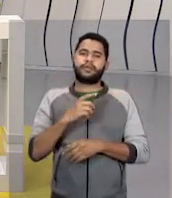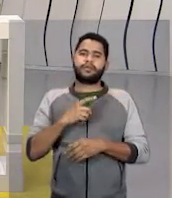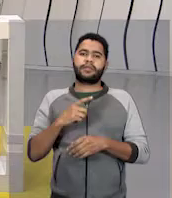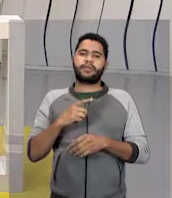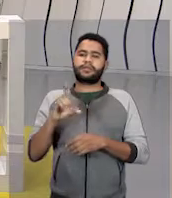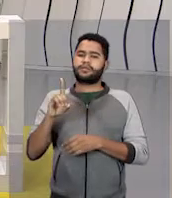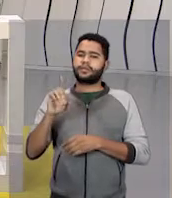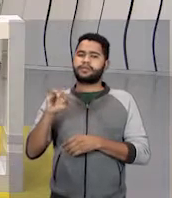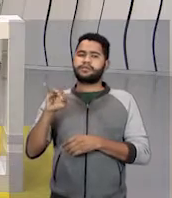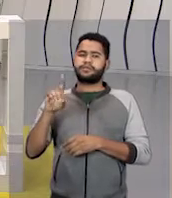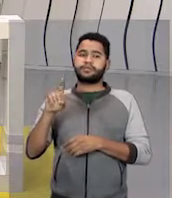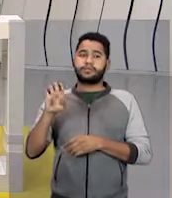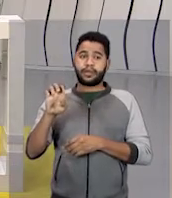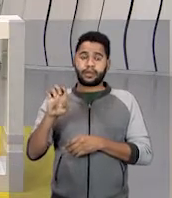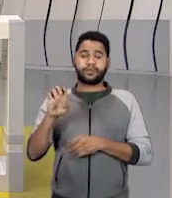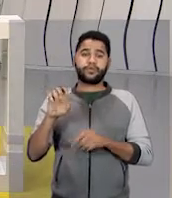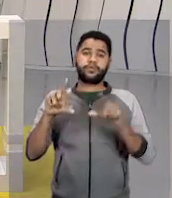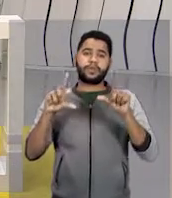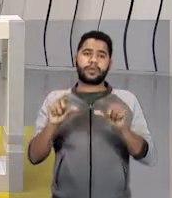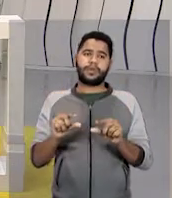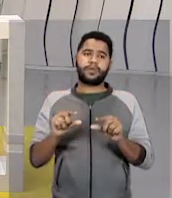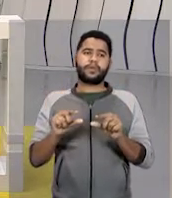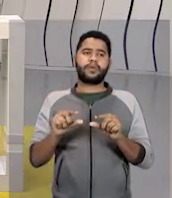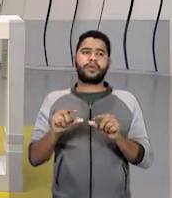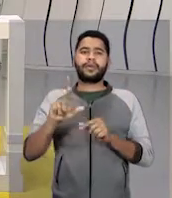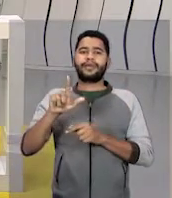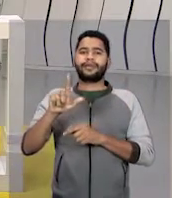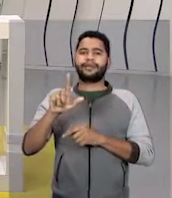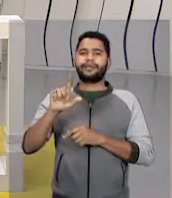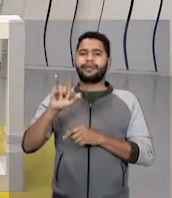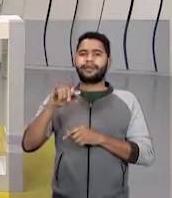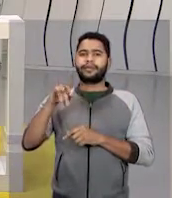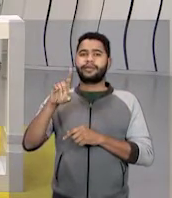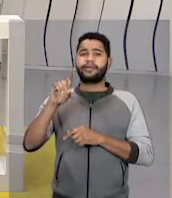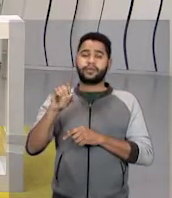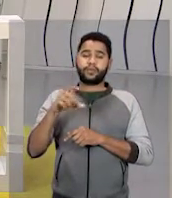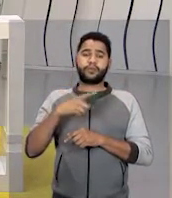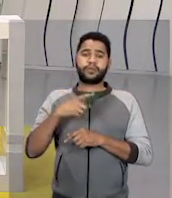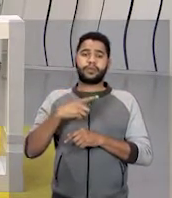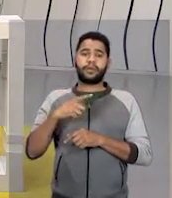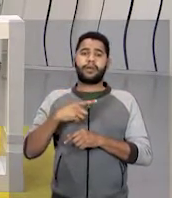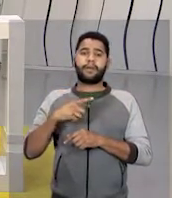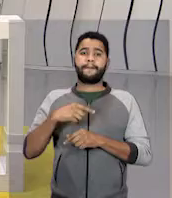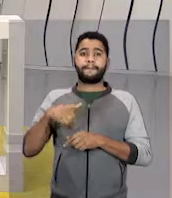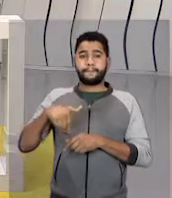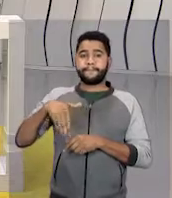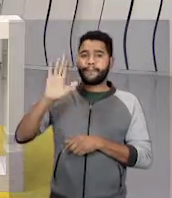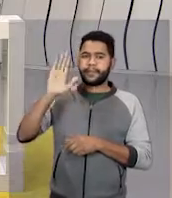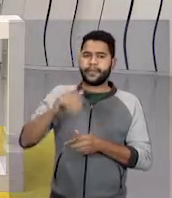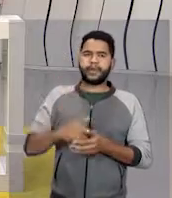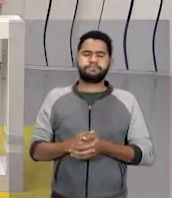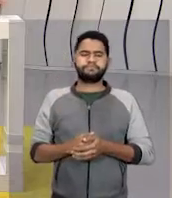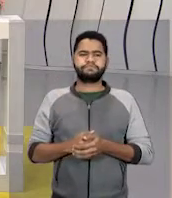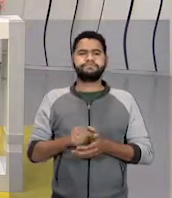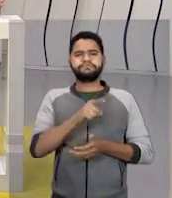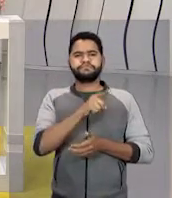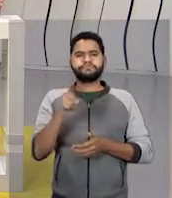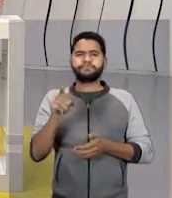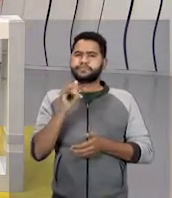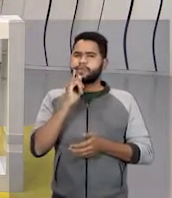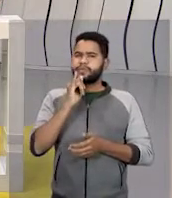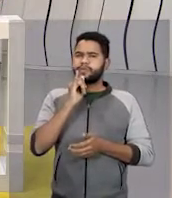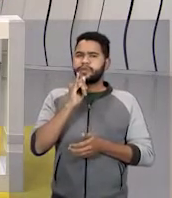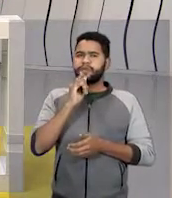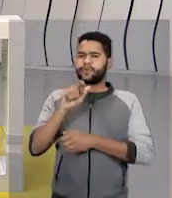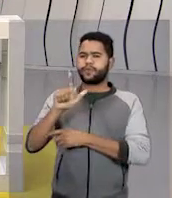pequena. Objetos frios, líquidos, perdão, frio, vai ter a densidade maior. Quando você considera